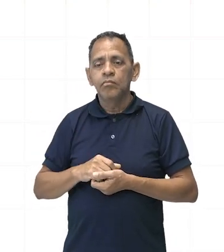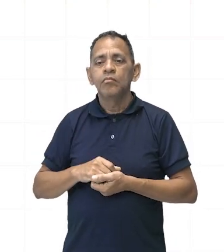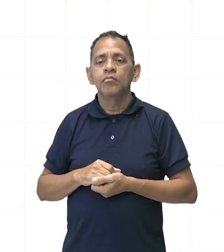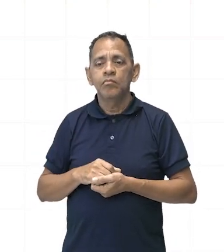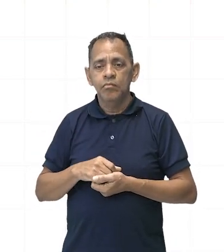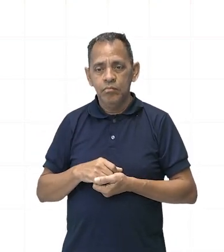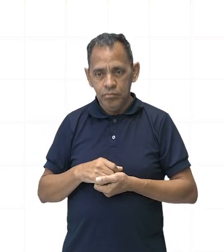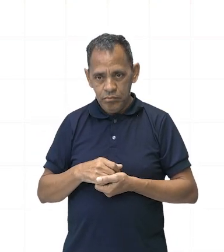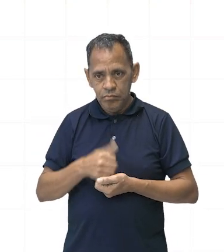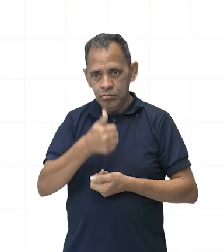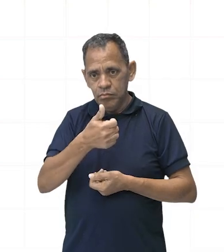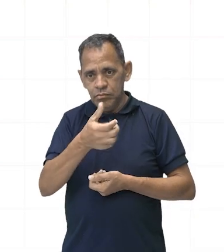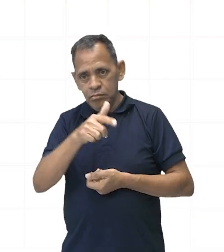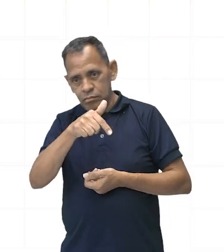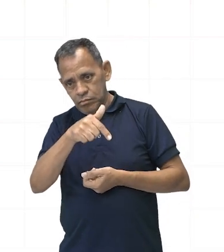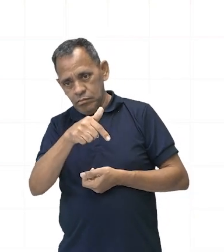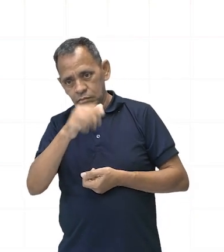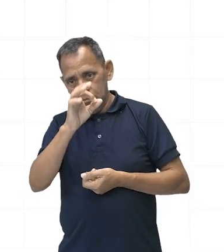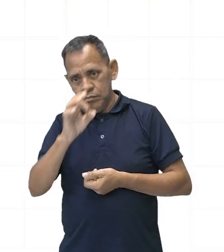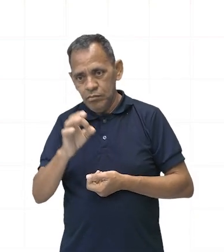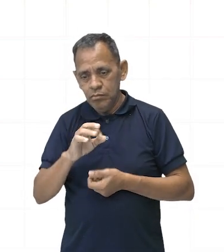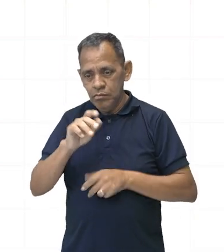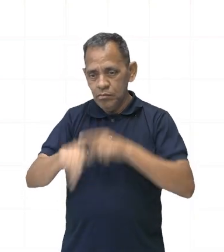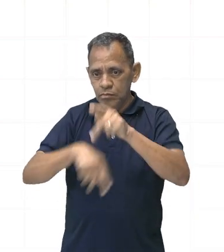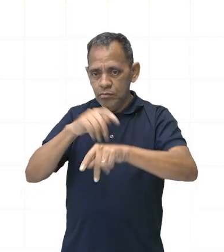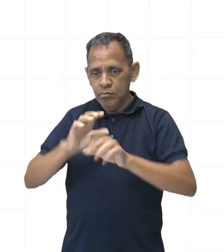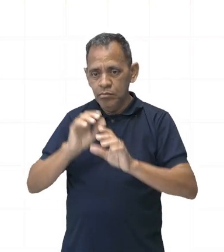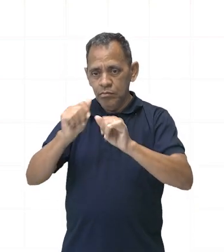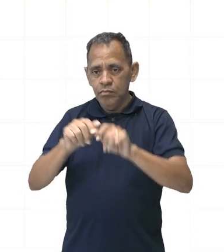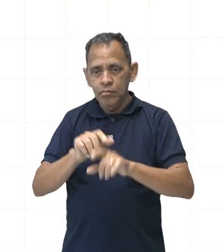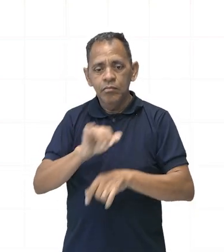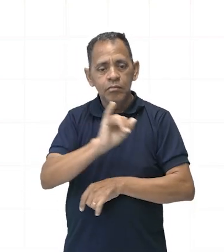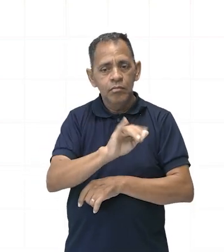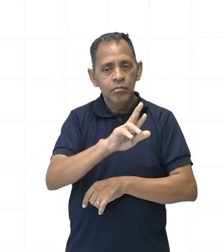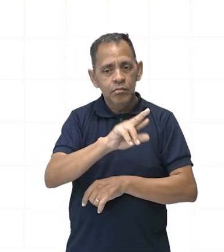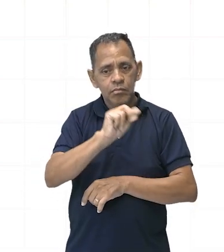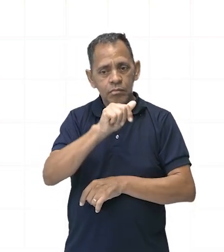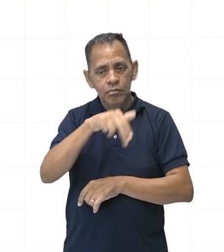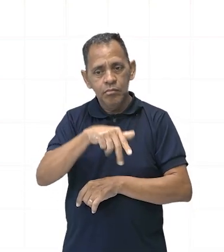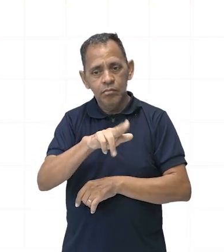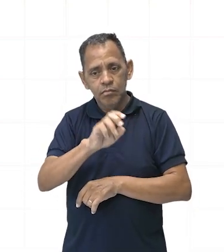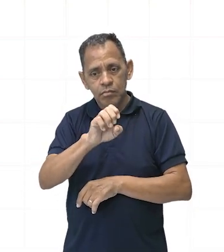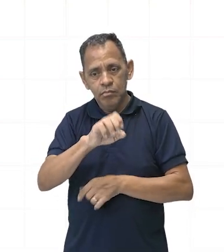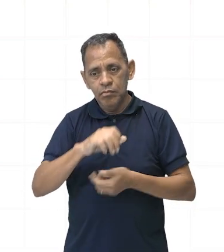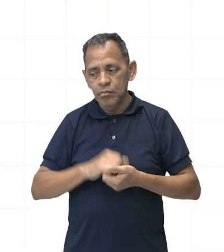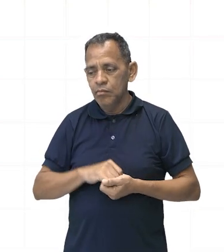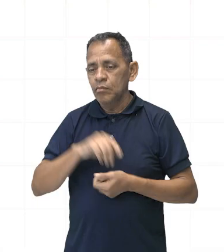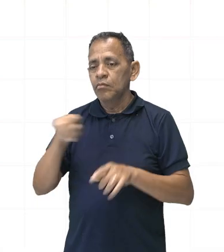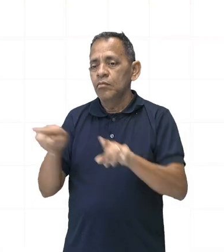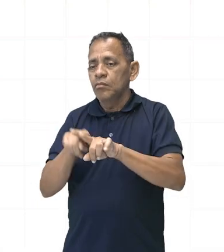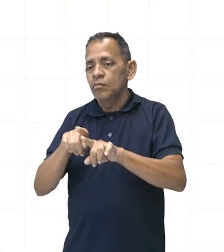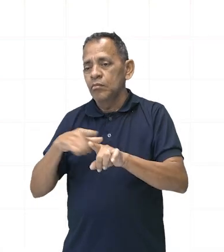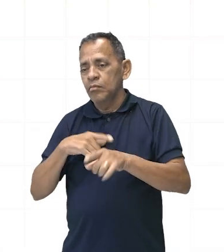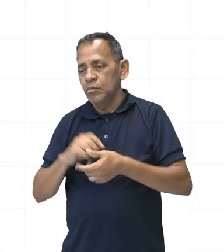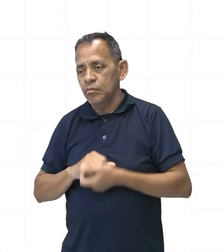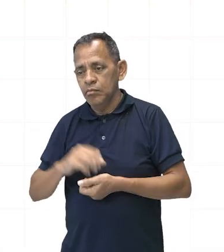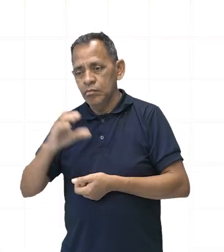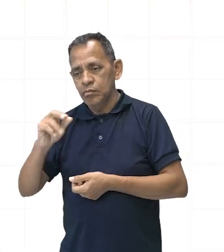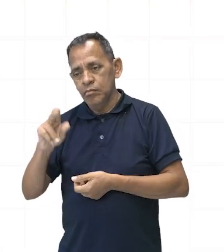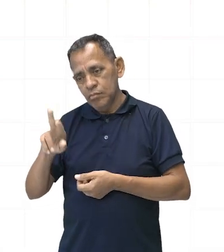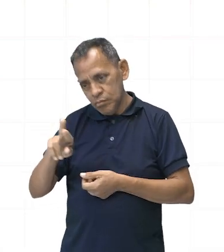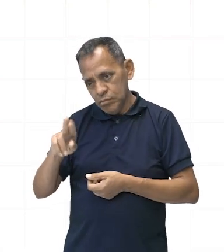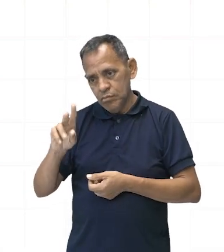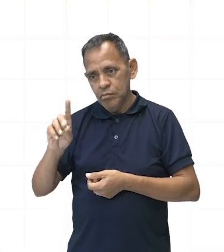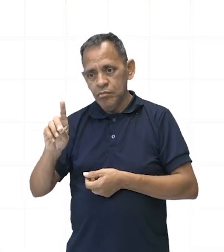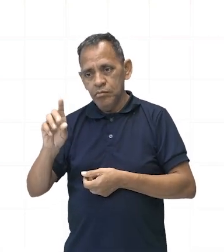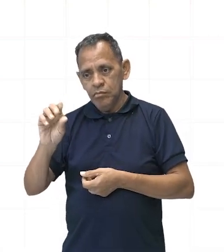da população total do Iraque. Ao passo que também vamos ter os curdos xiitas, gente,